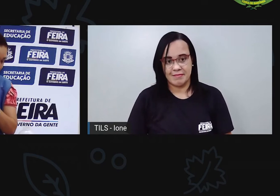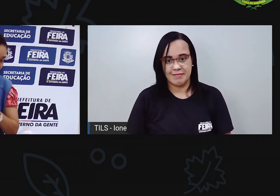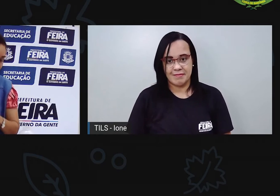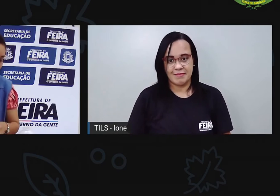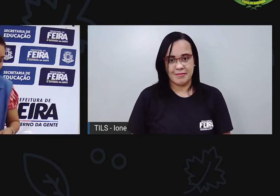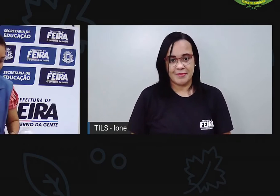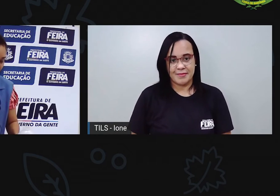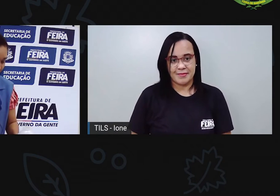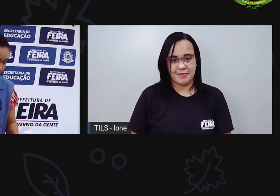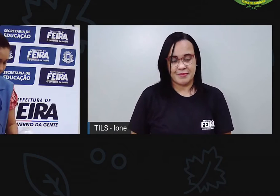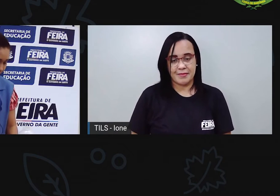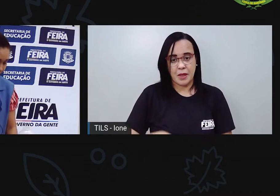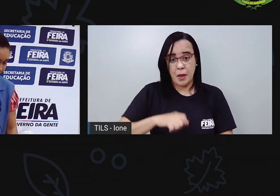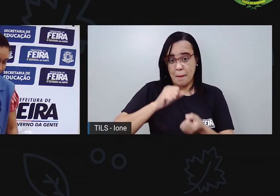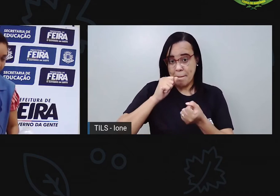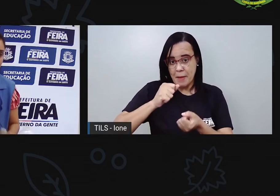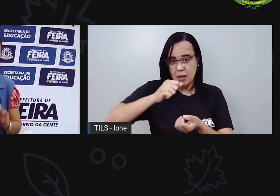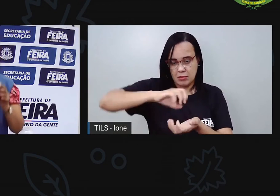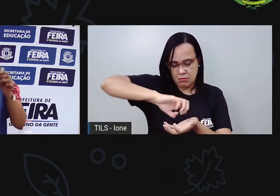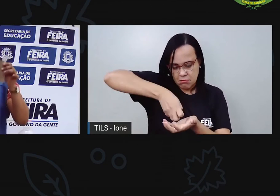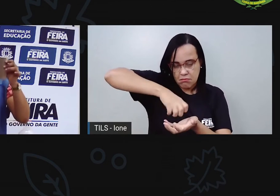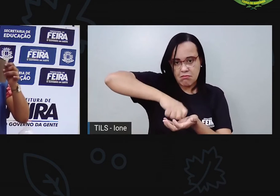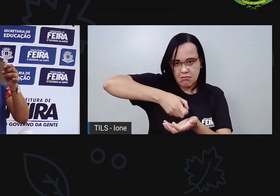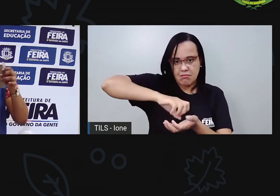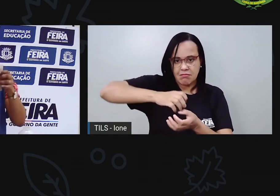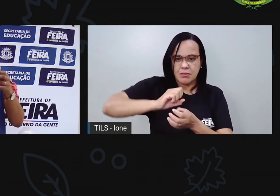é bem fechadinho